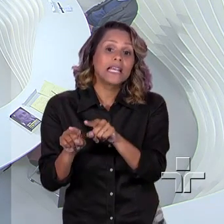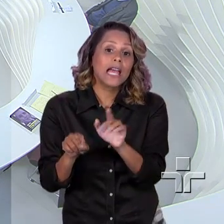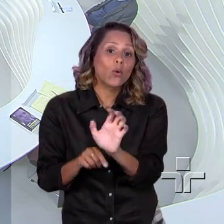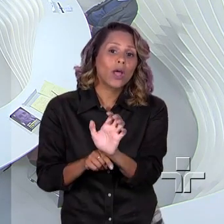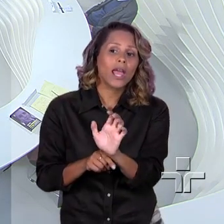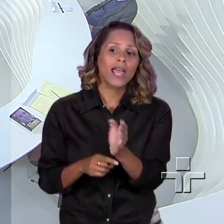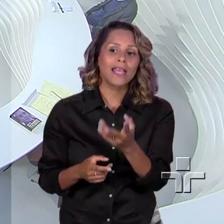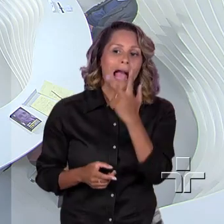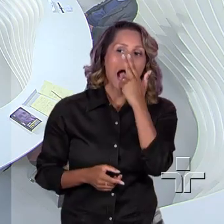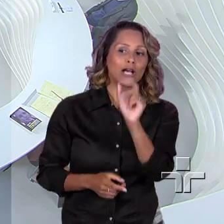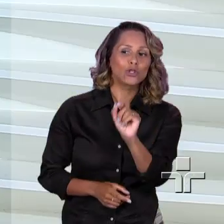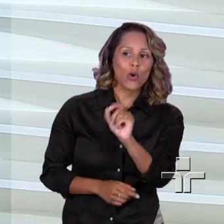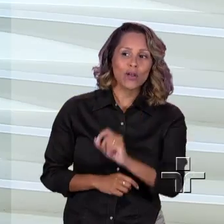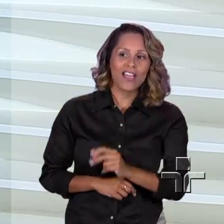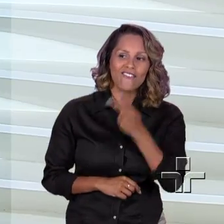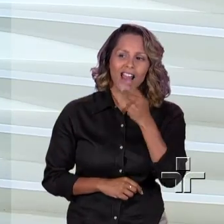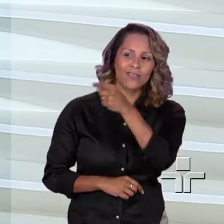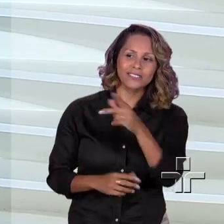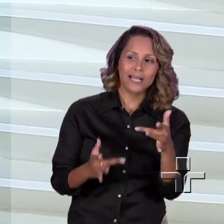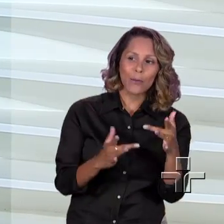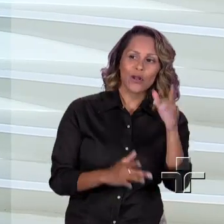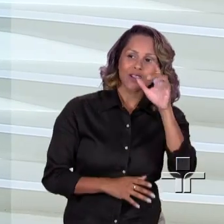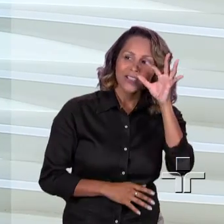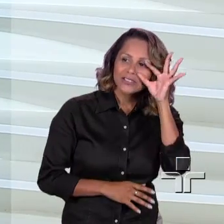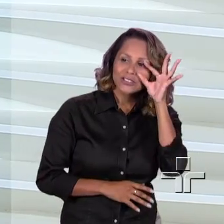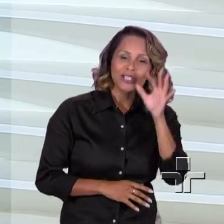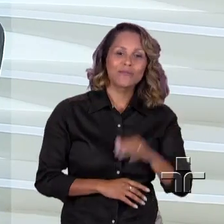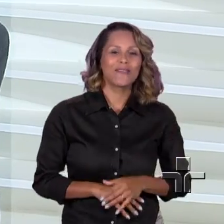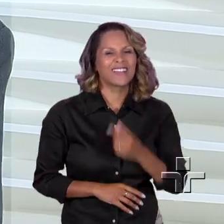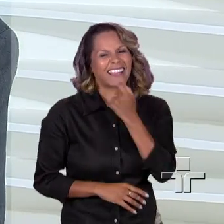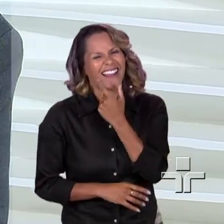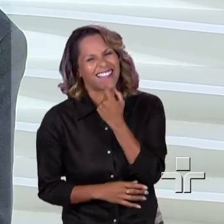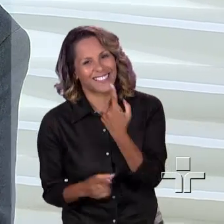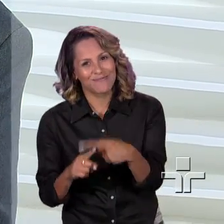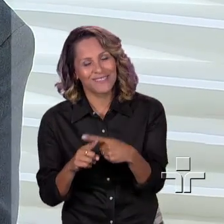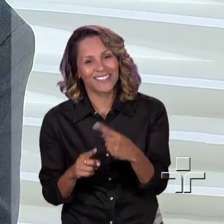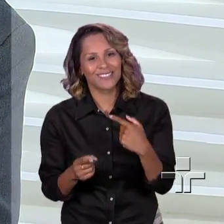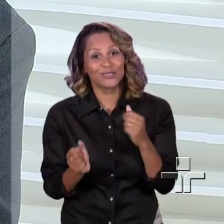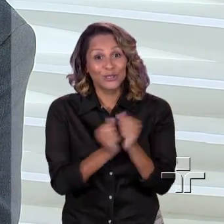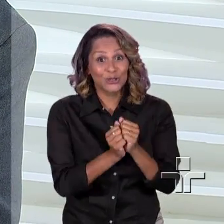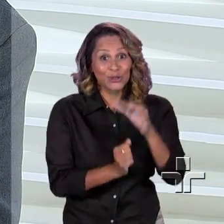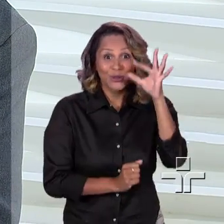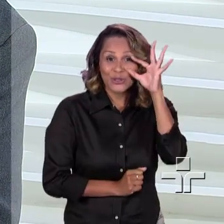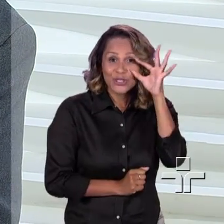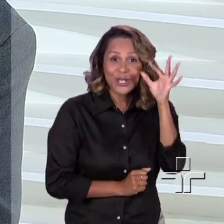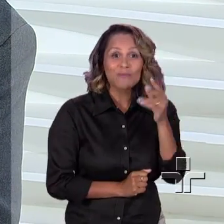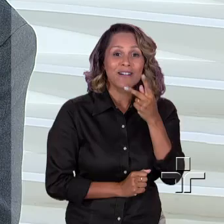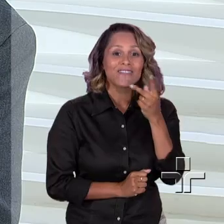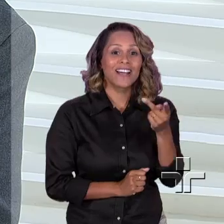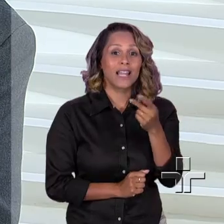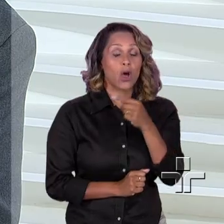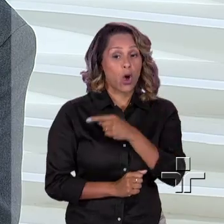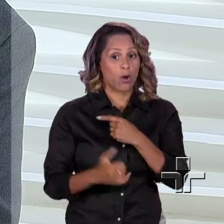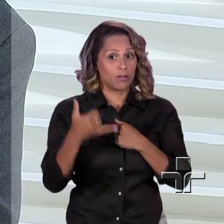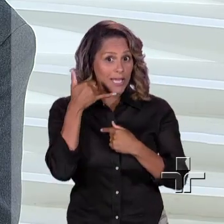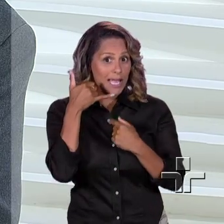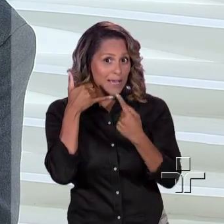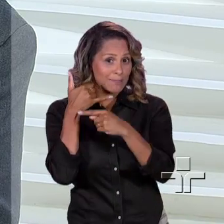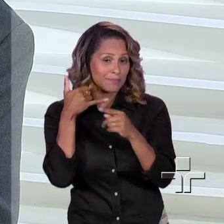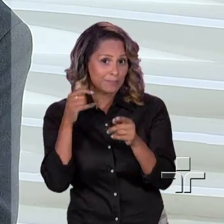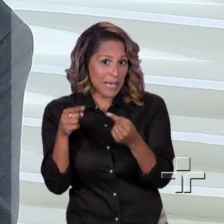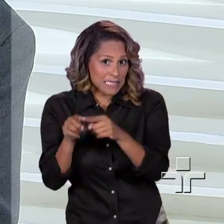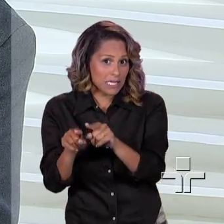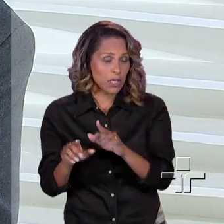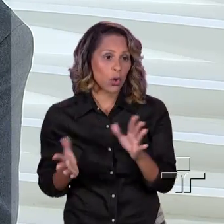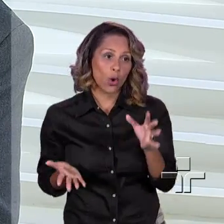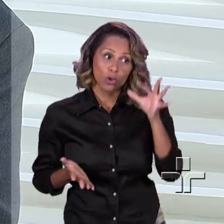eu falava dele, então eu estava com ela ligando para ele, e eu brinquei para ela assim, olha, Dilma, meu